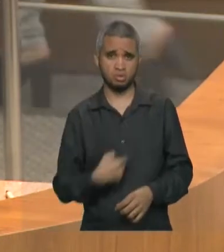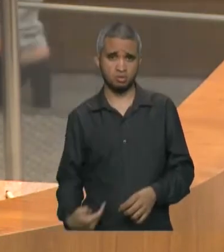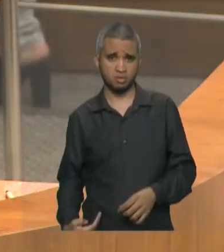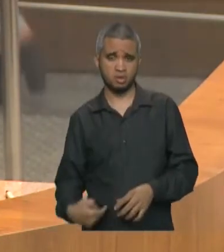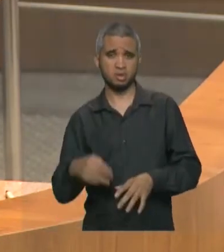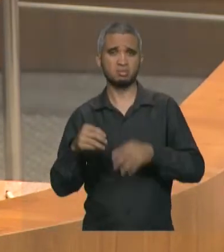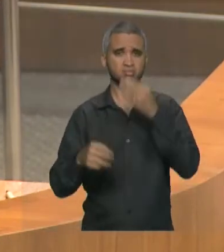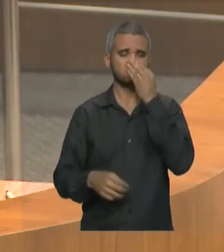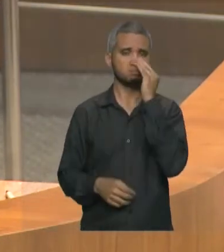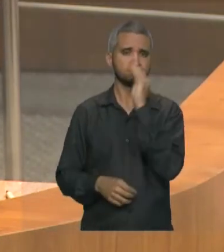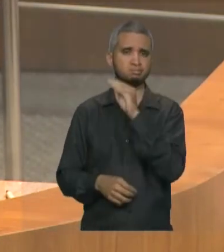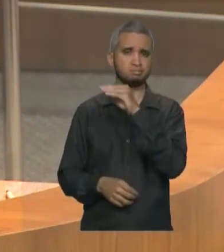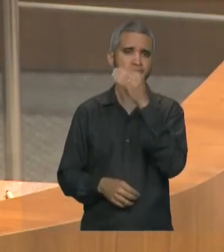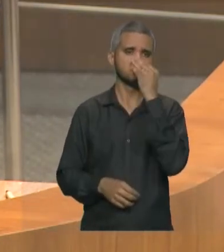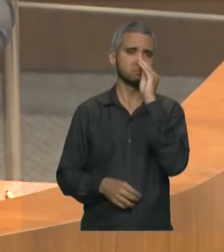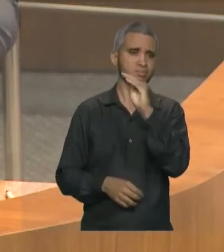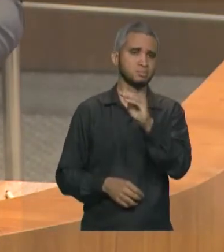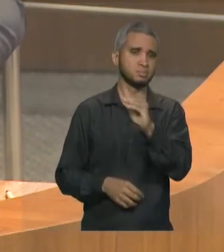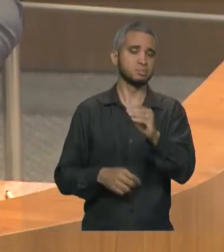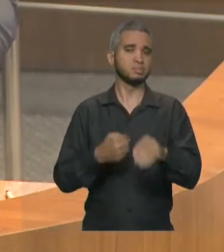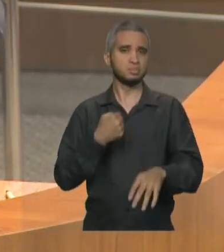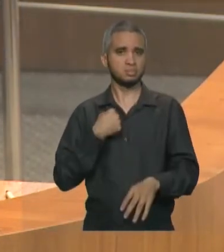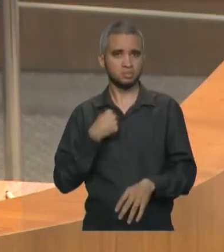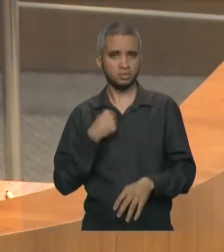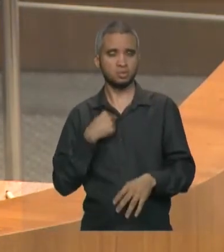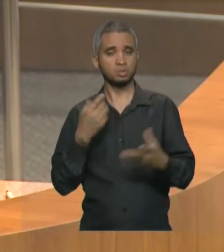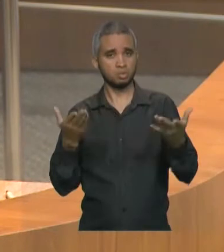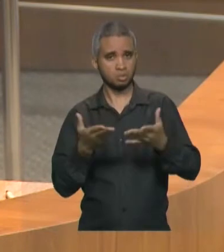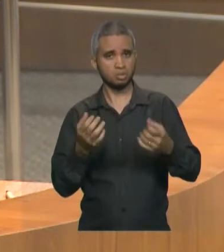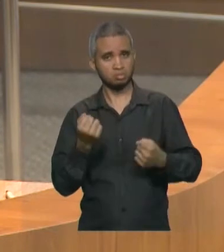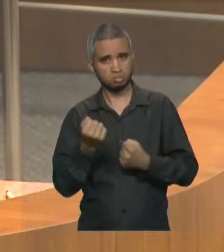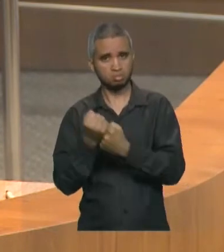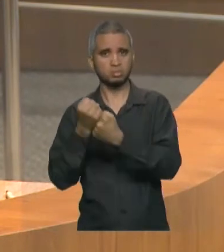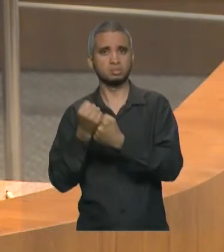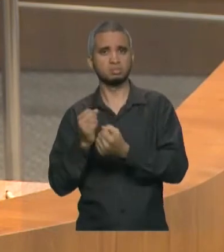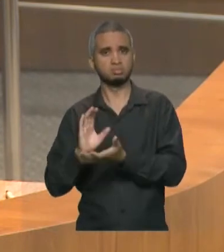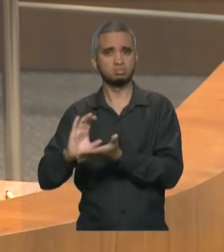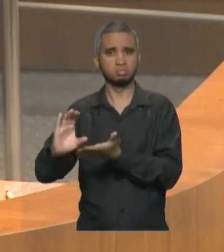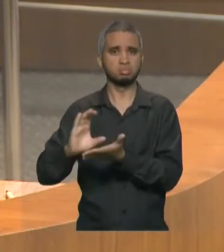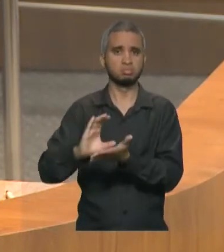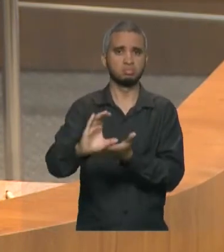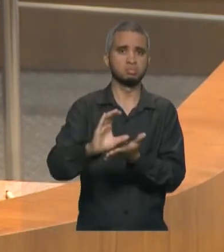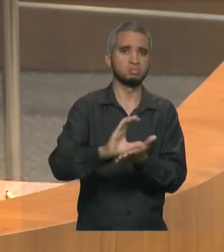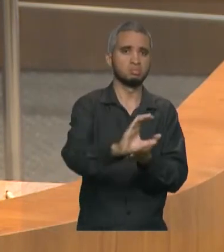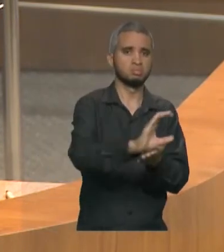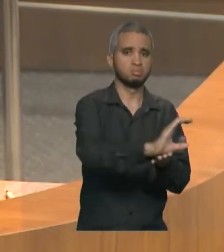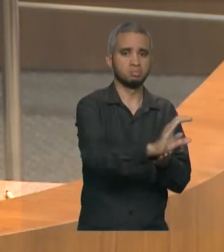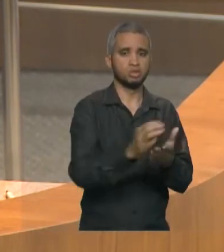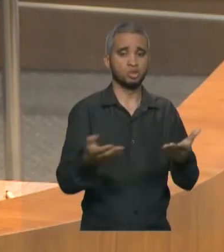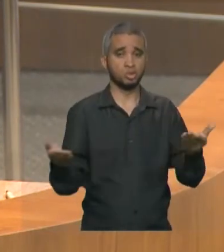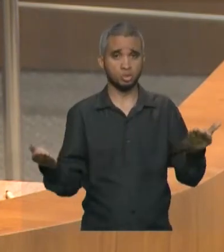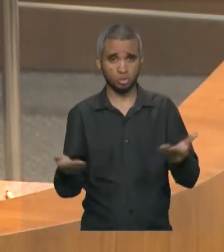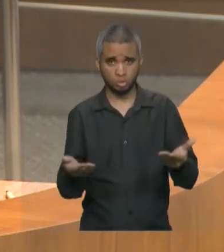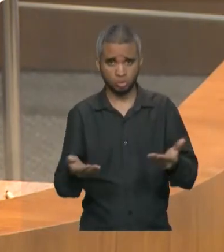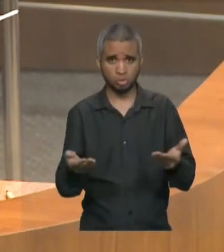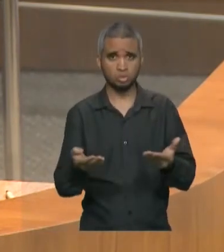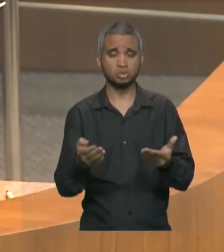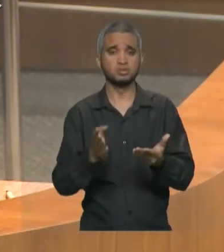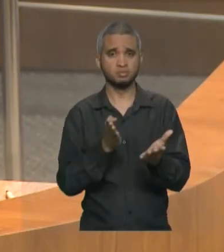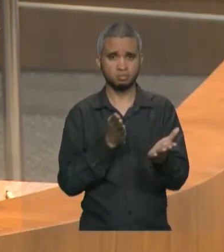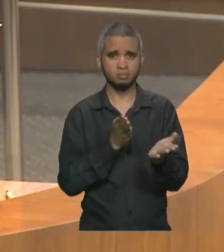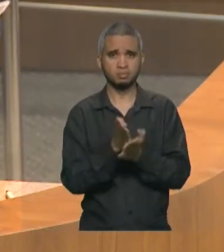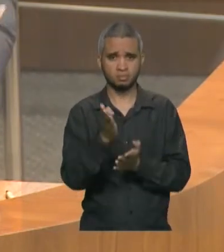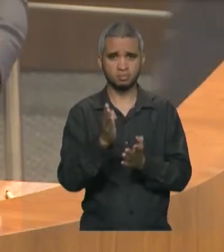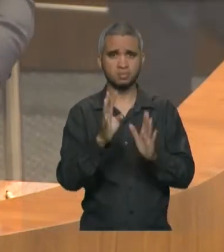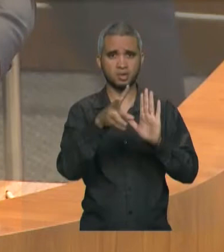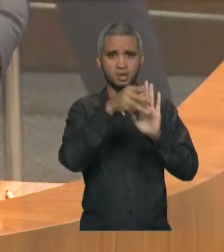absolutamente desamparados. Então, o deputado Adriano, agora, vai destinar, já destinou, vai ser aprovado hoje as emendas que nós temos direito.